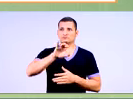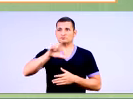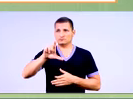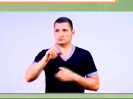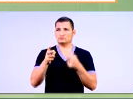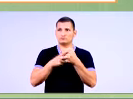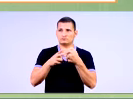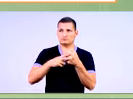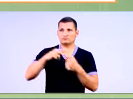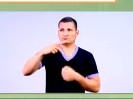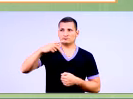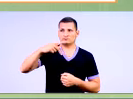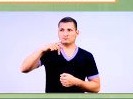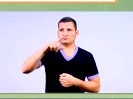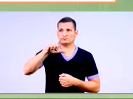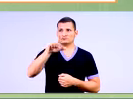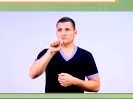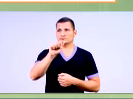play